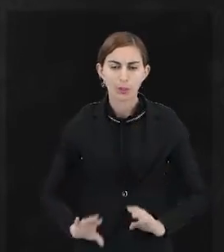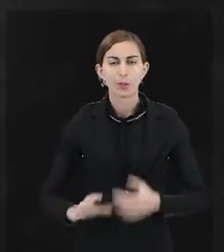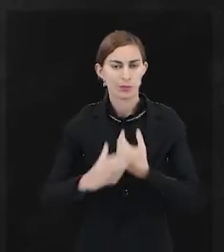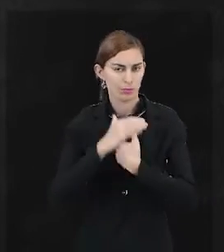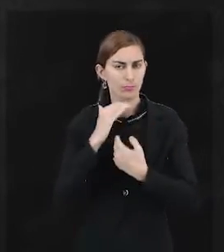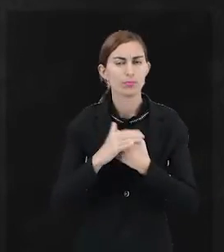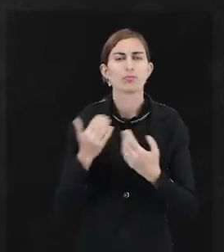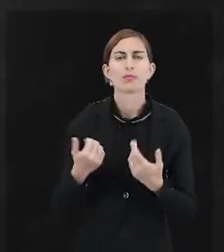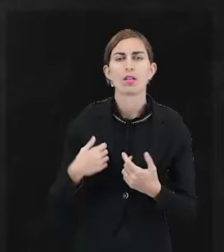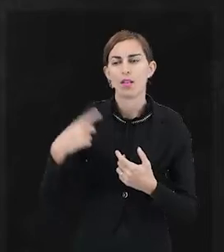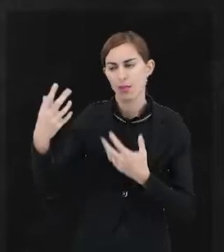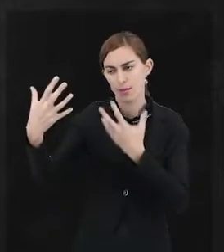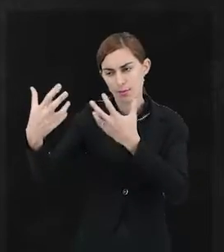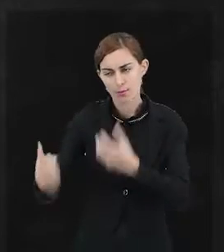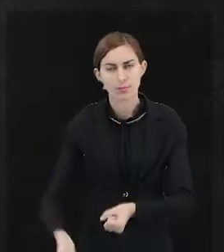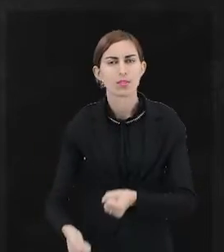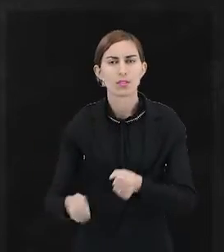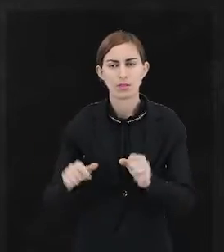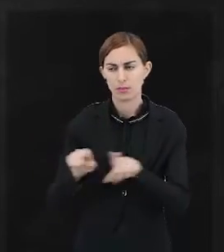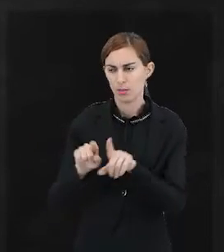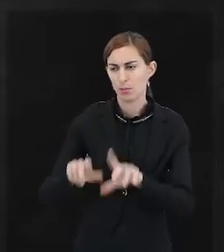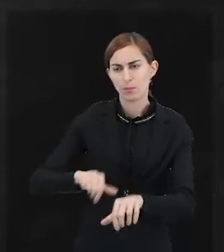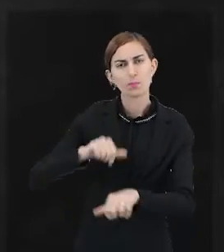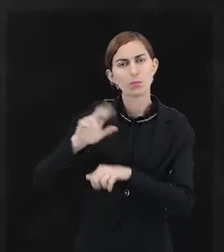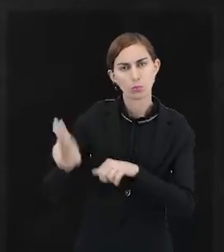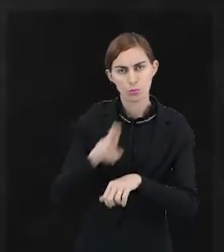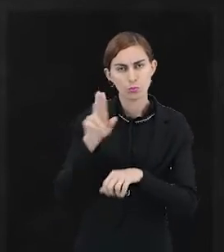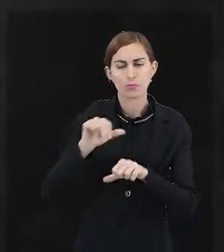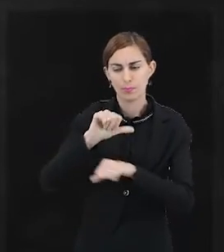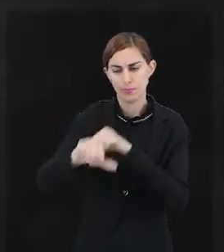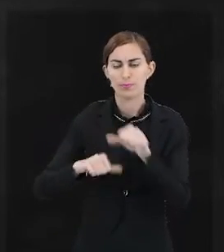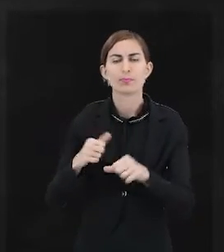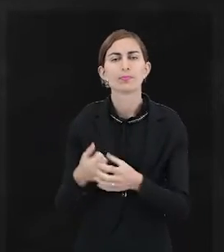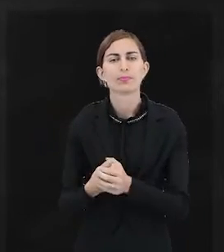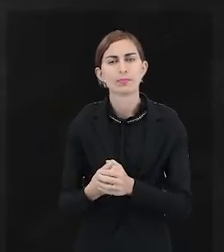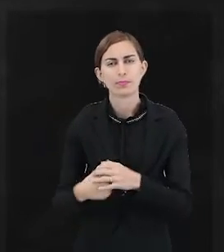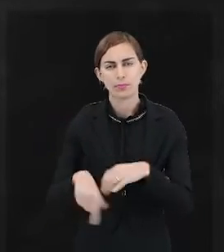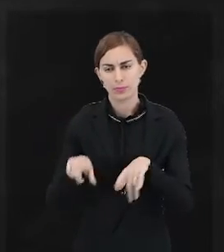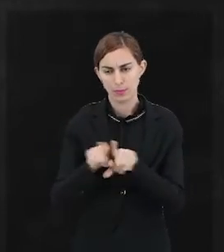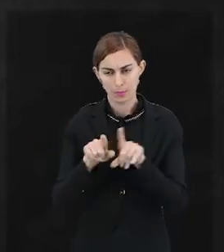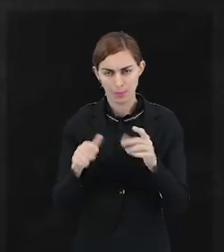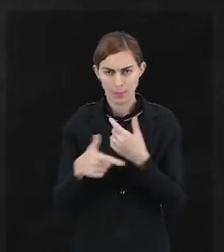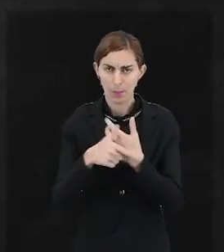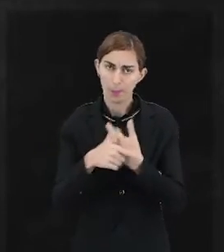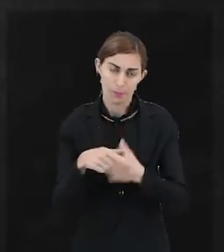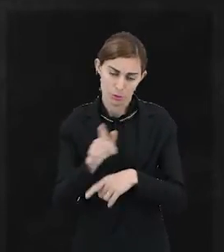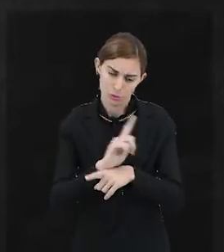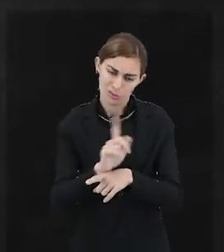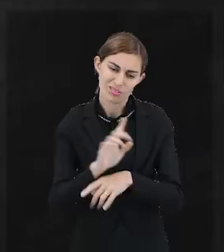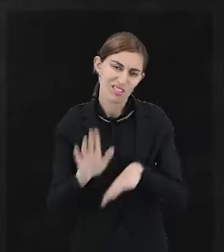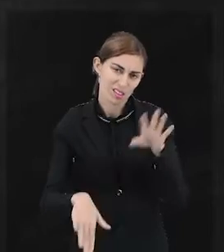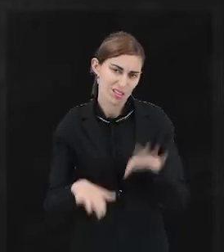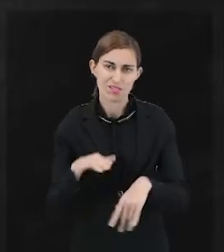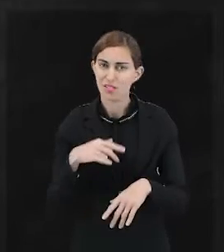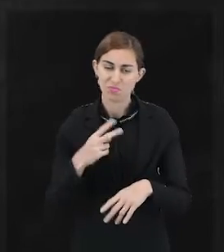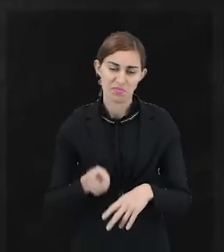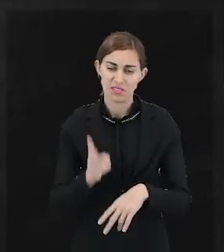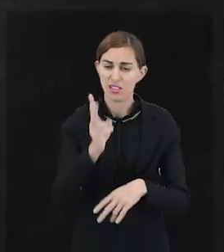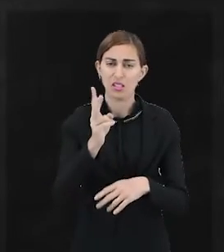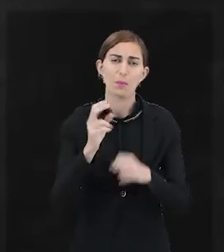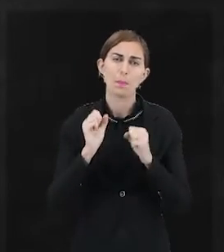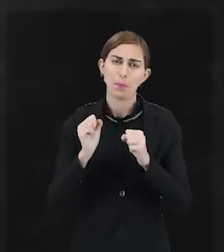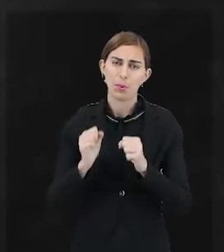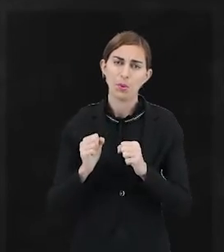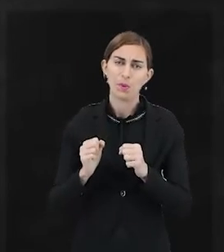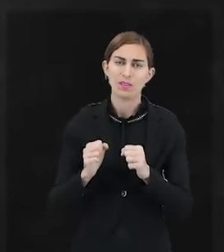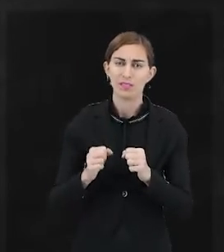ela tende a aceitar e fazer um melhor uso dele. No papel de gestor, infelizmente, nem sempre a gente pode aguardar